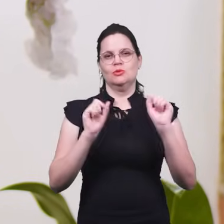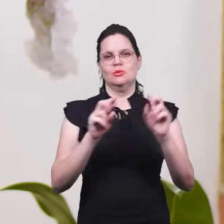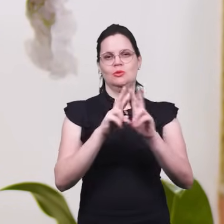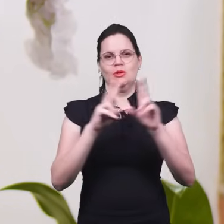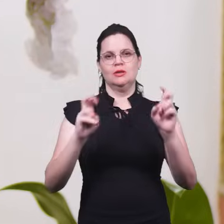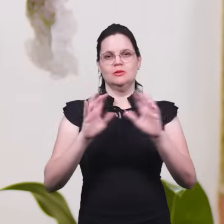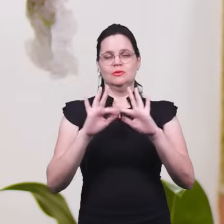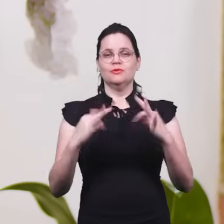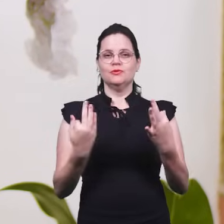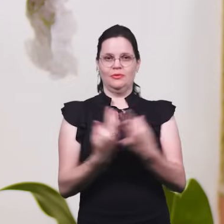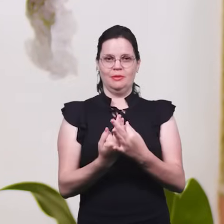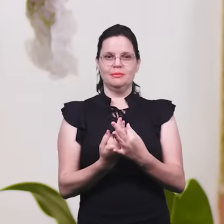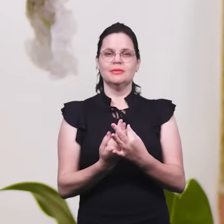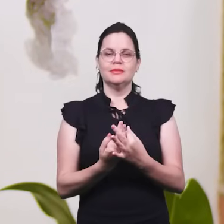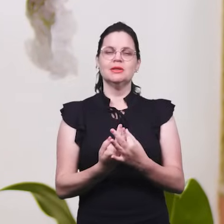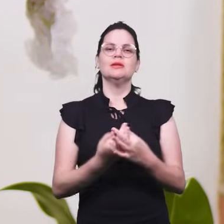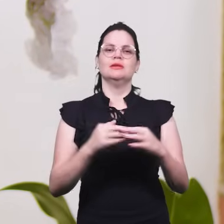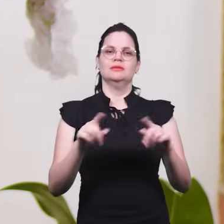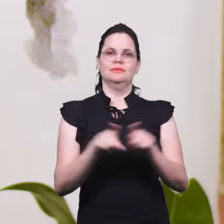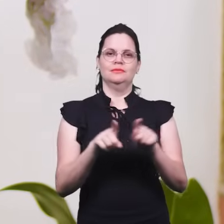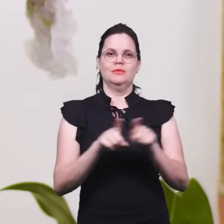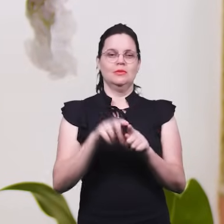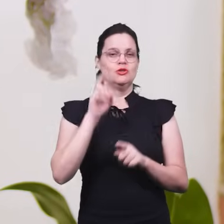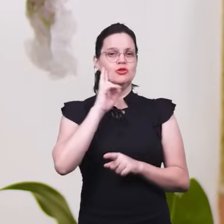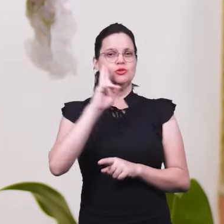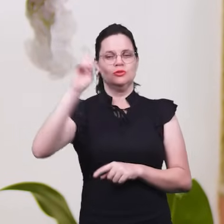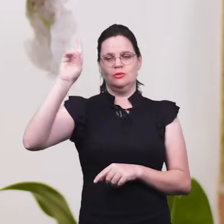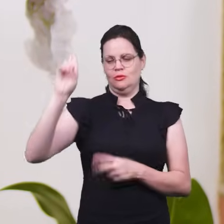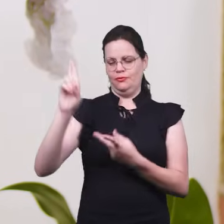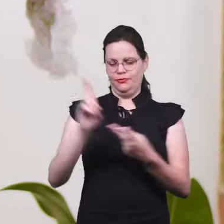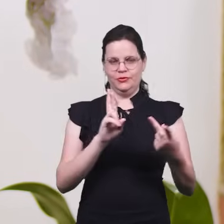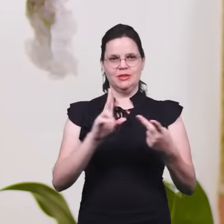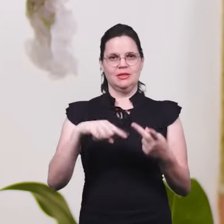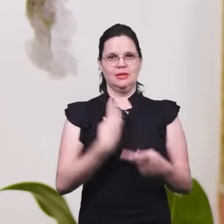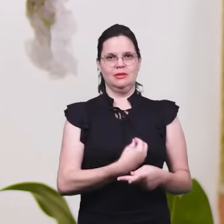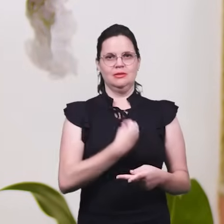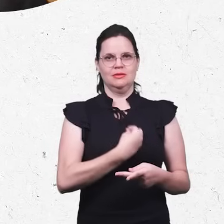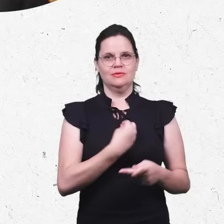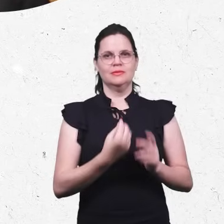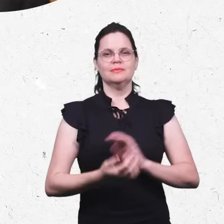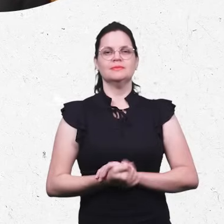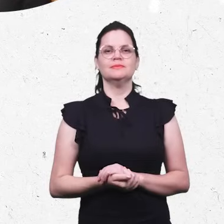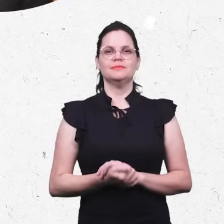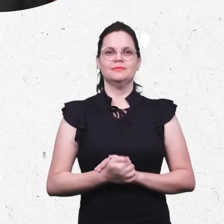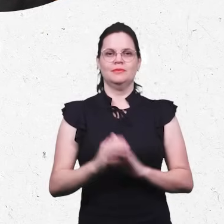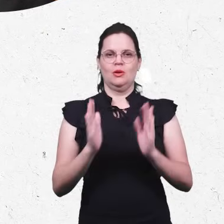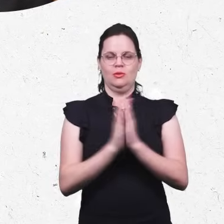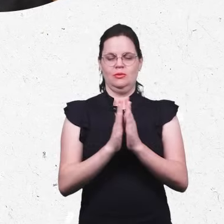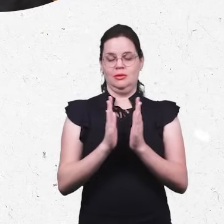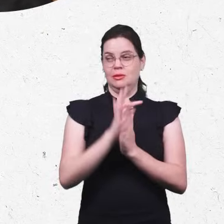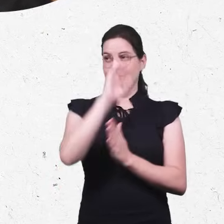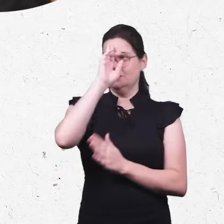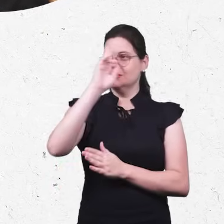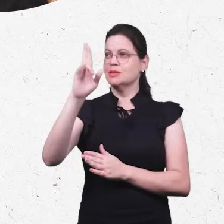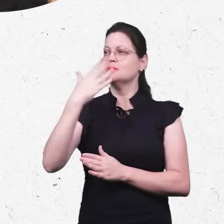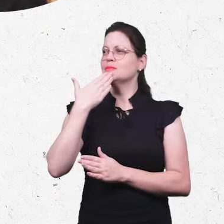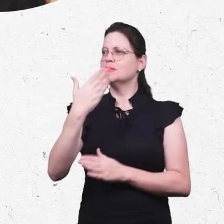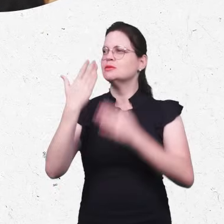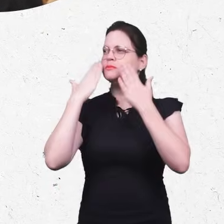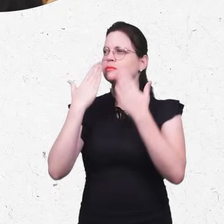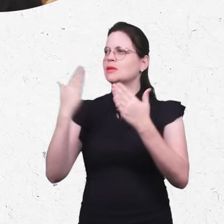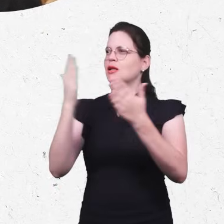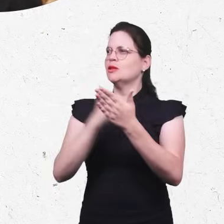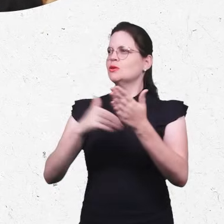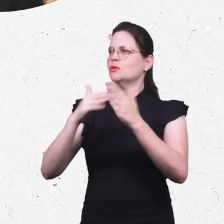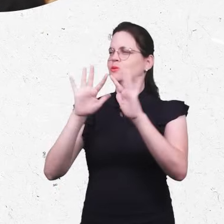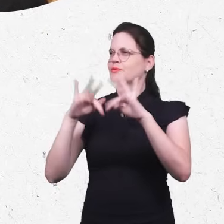nossas famílias, pelos nossos lares, para que o Senhor se faça presente nas nossas vidas. Intercedemos a Ti, Senhor, quando apresentamos todos